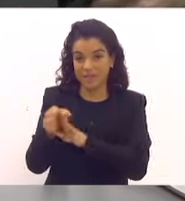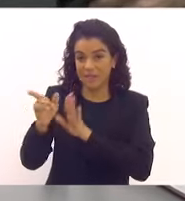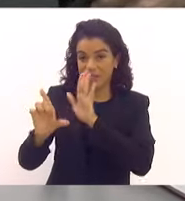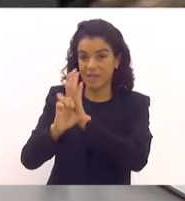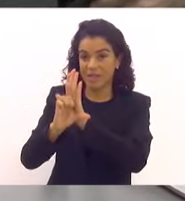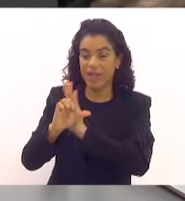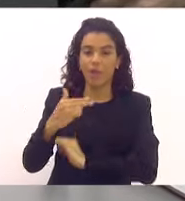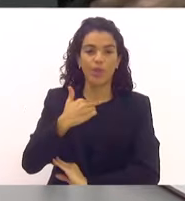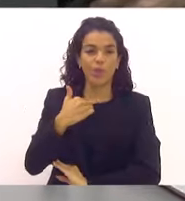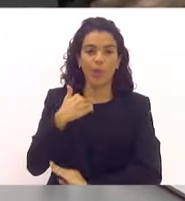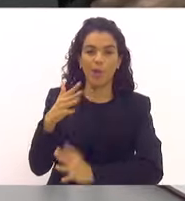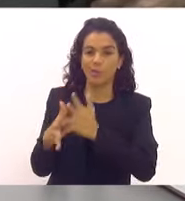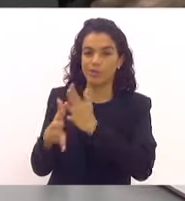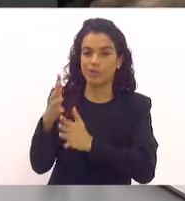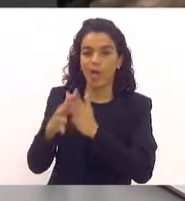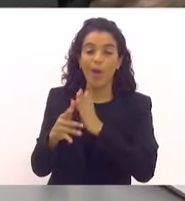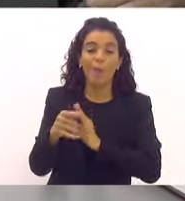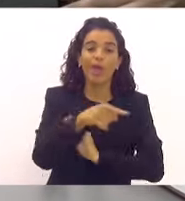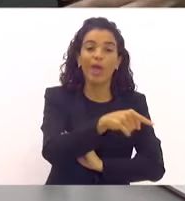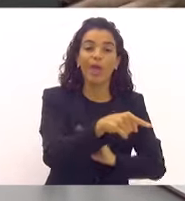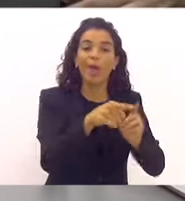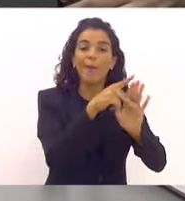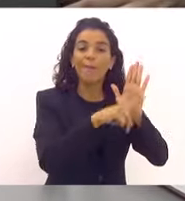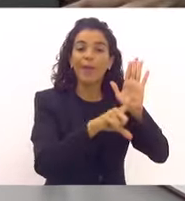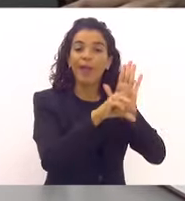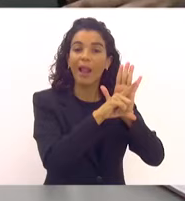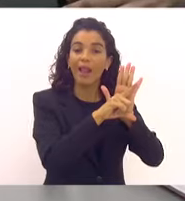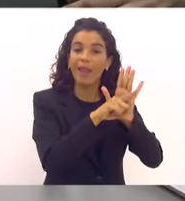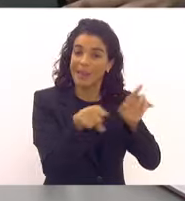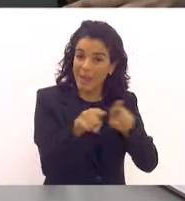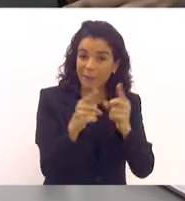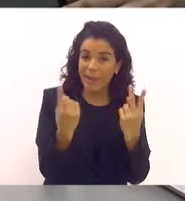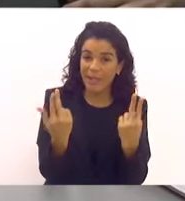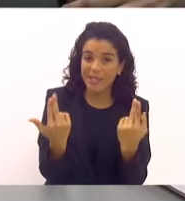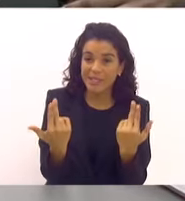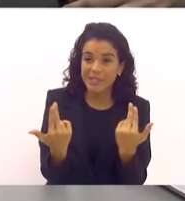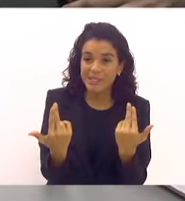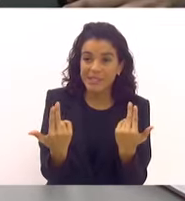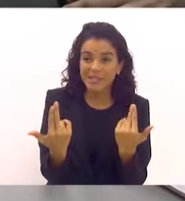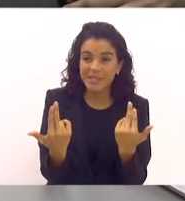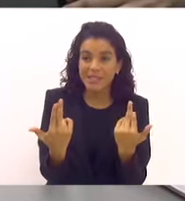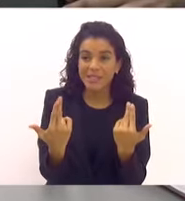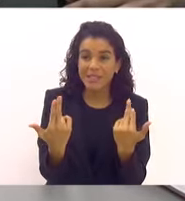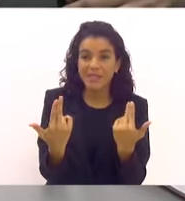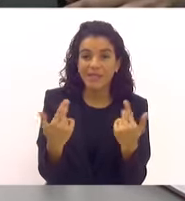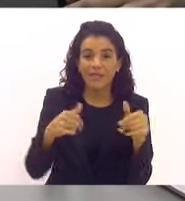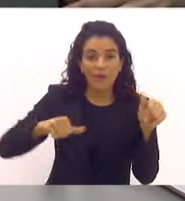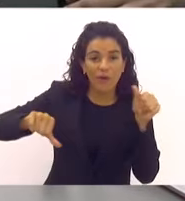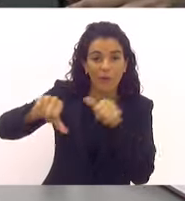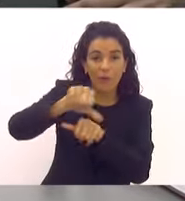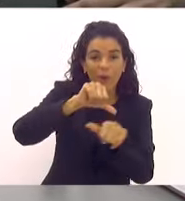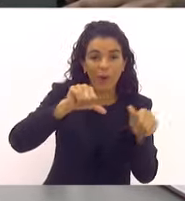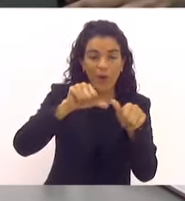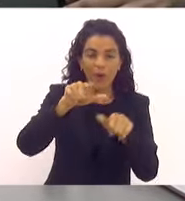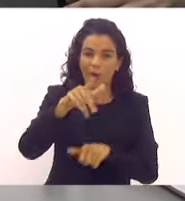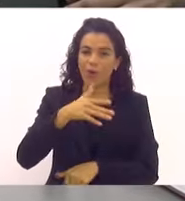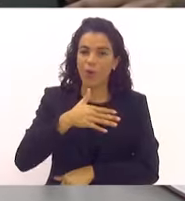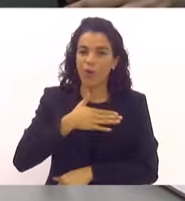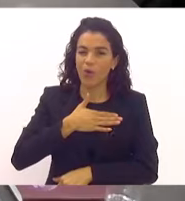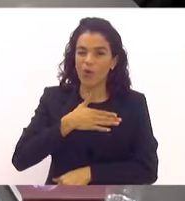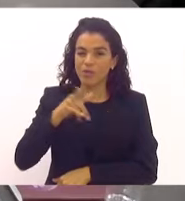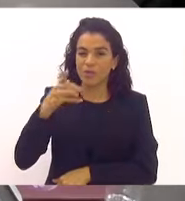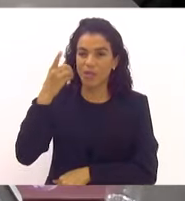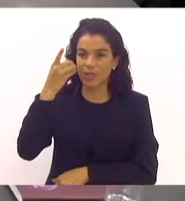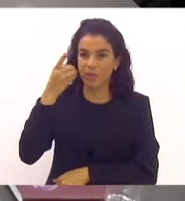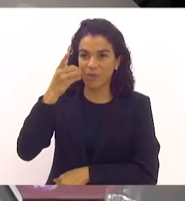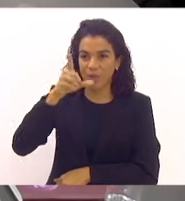ela não pode prejudicar porque o outro é PL. Mas muitas vezes essa também era e foi transmutada. Mas gostei do deputado